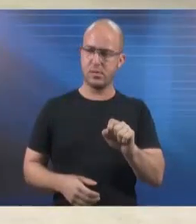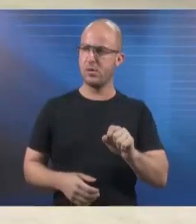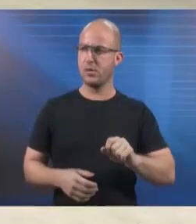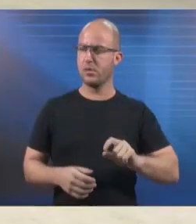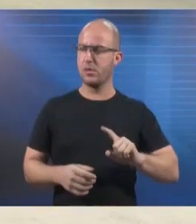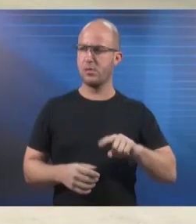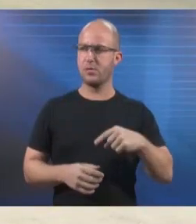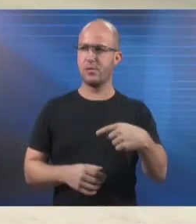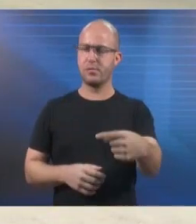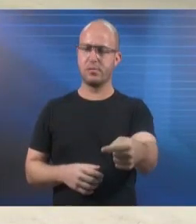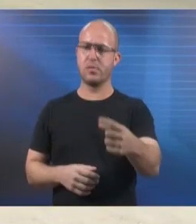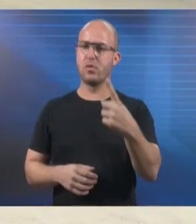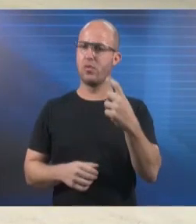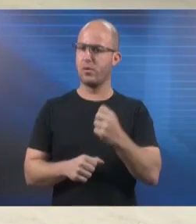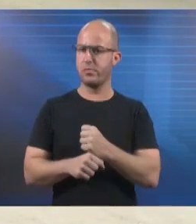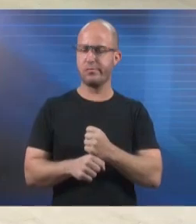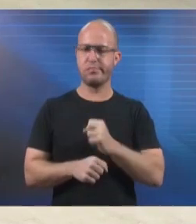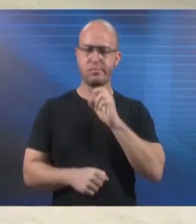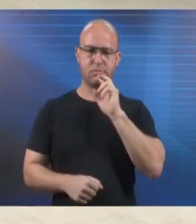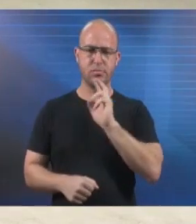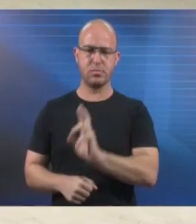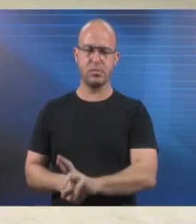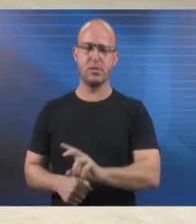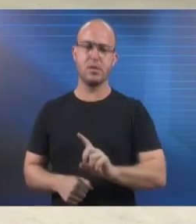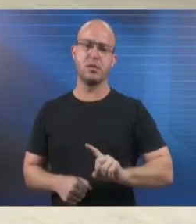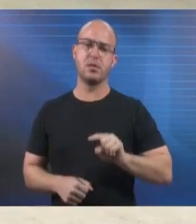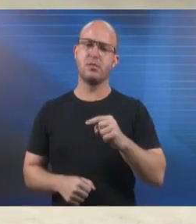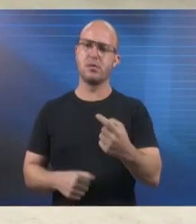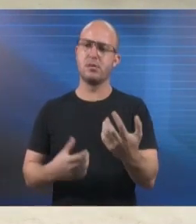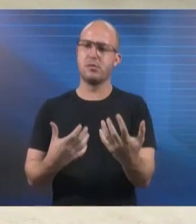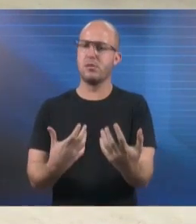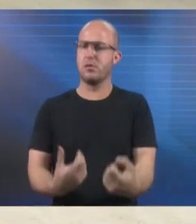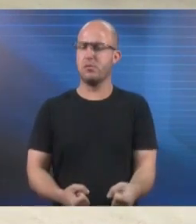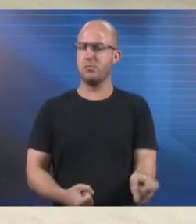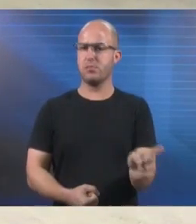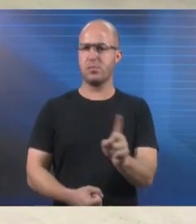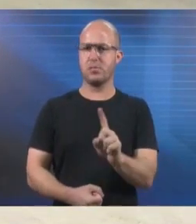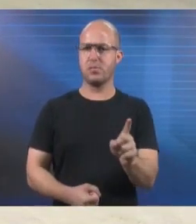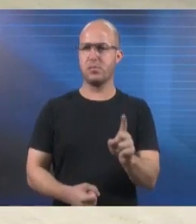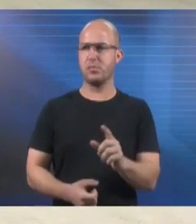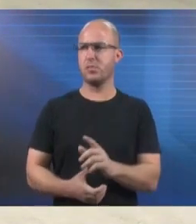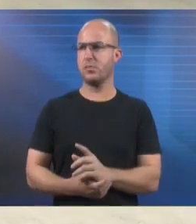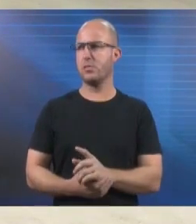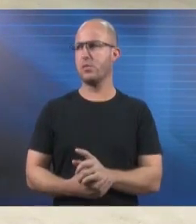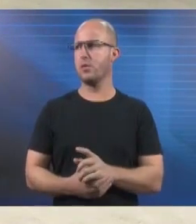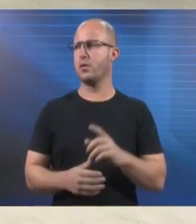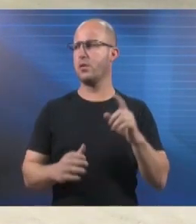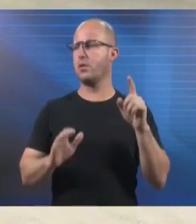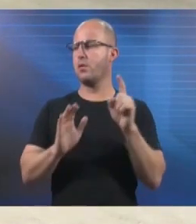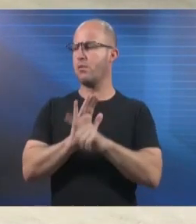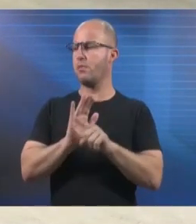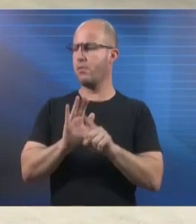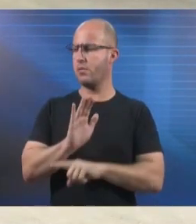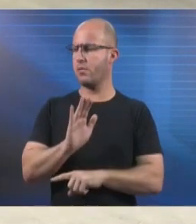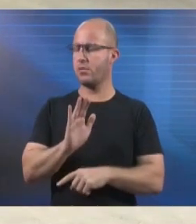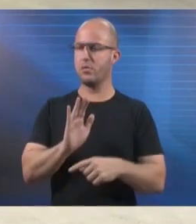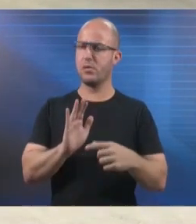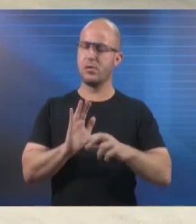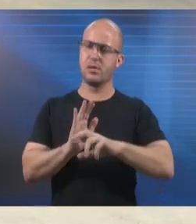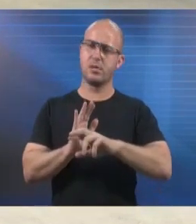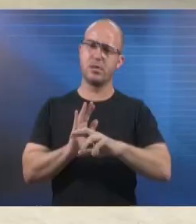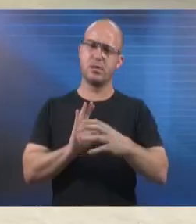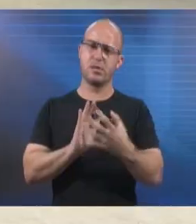120 dias levar um ano para responder e depois não aceitar que tenham eh questionamentos e não aceitar